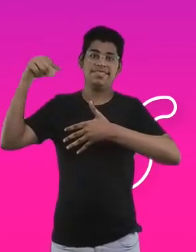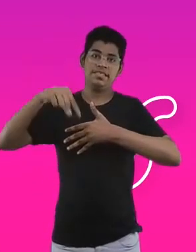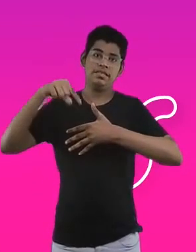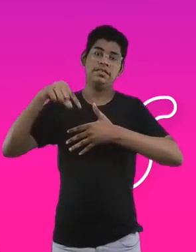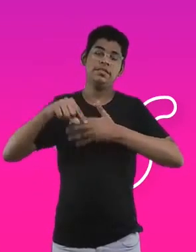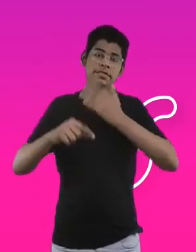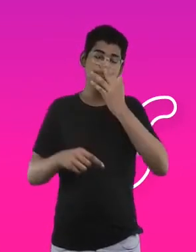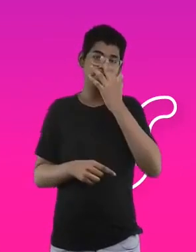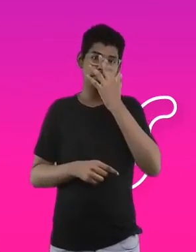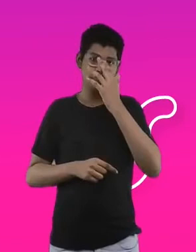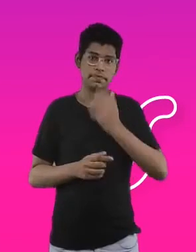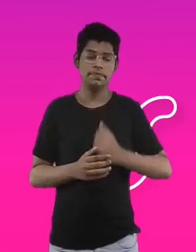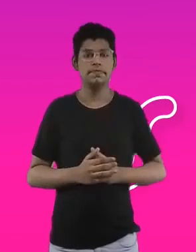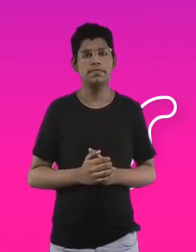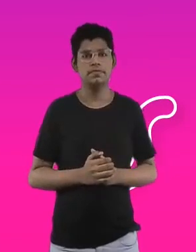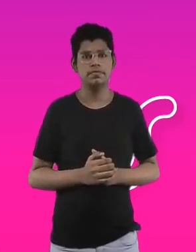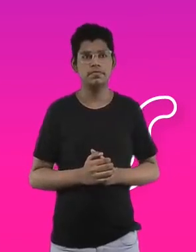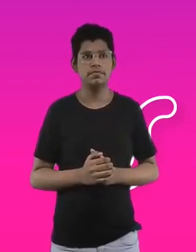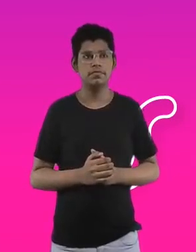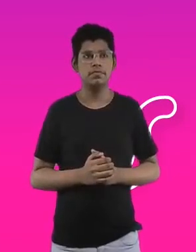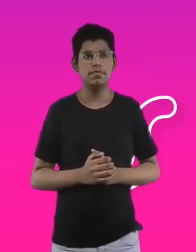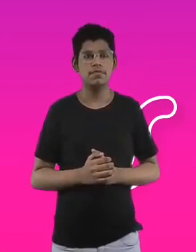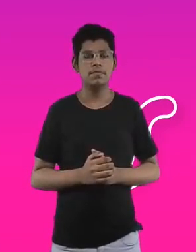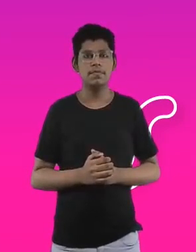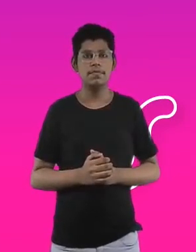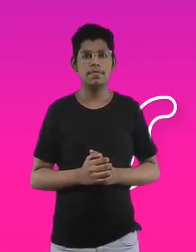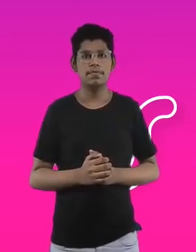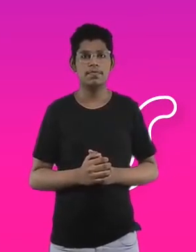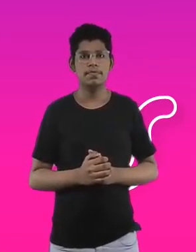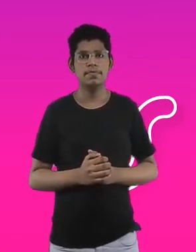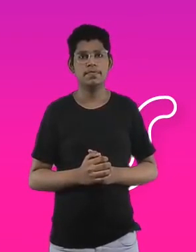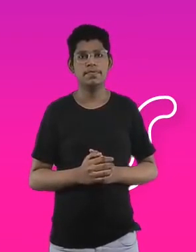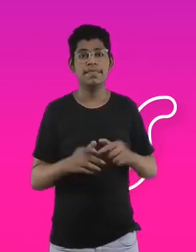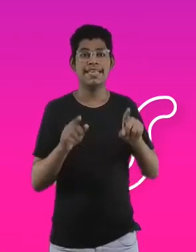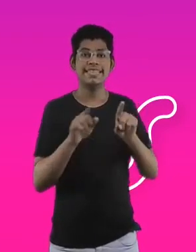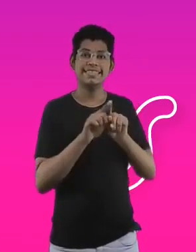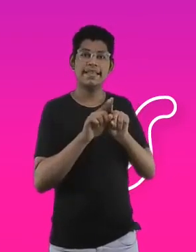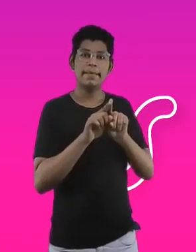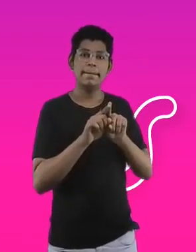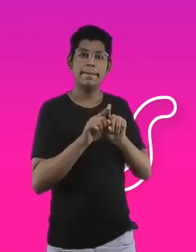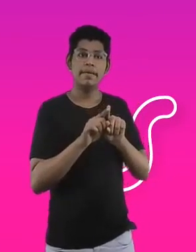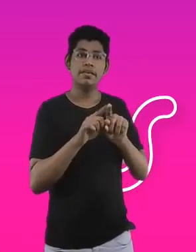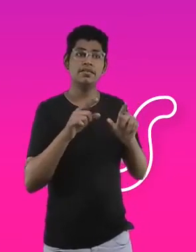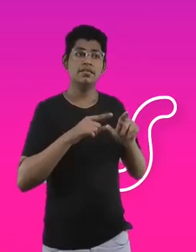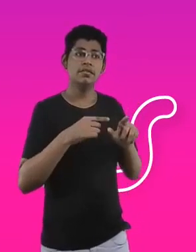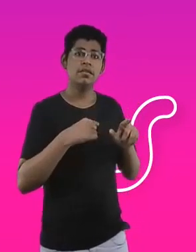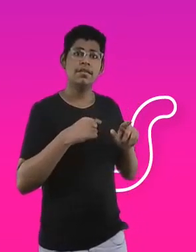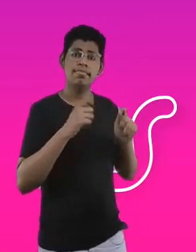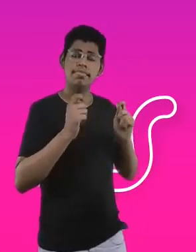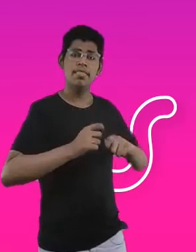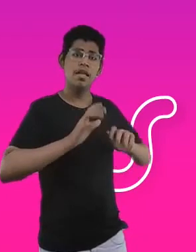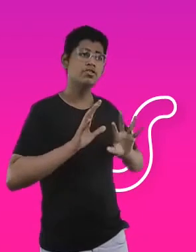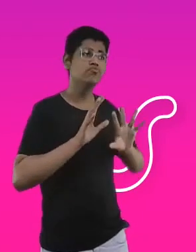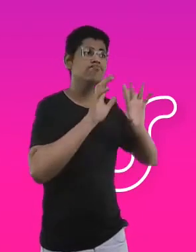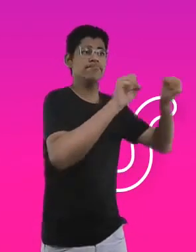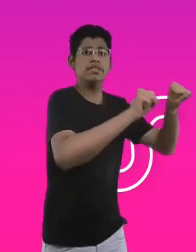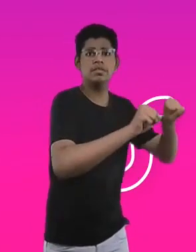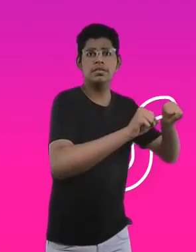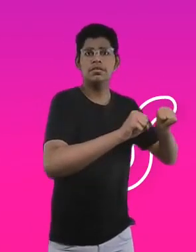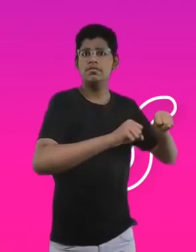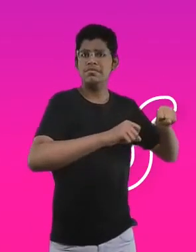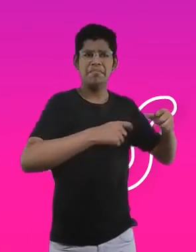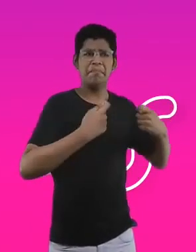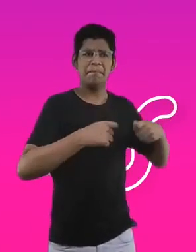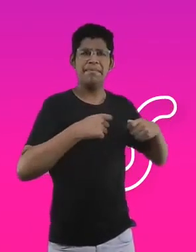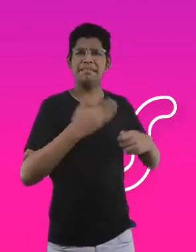e vejo que isso é um recurso que está muito ao nosso alcance, e não há necessidade de pedir permissão para ninguém, né?